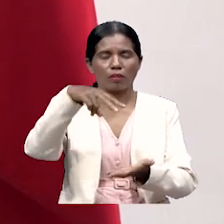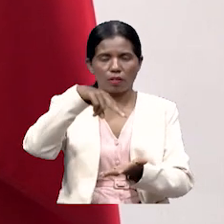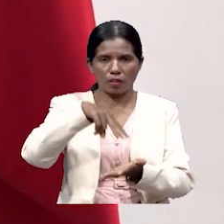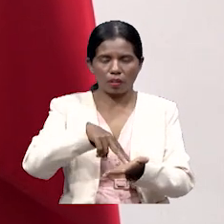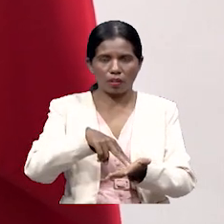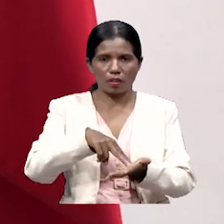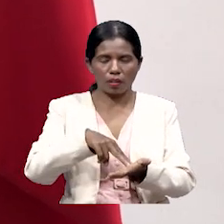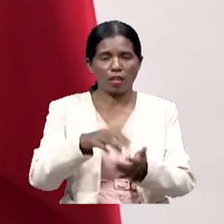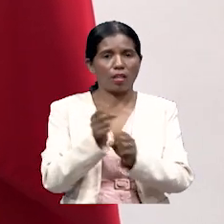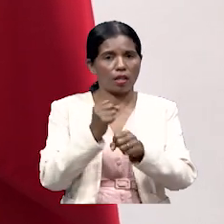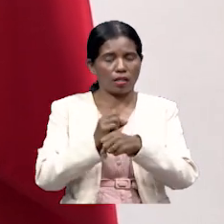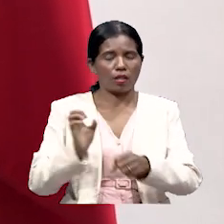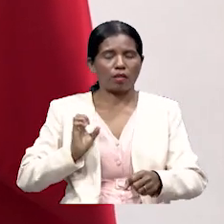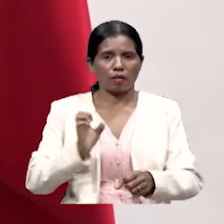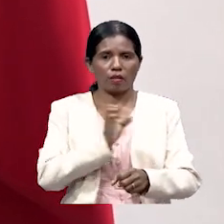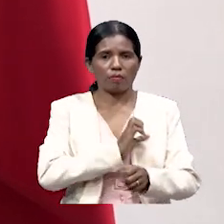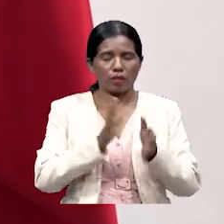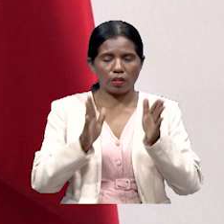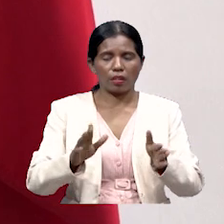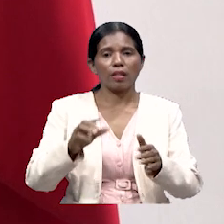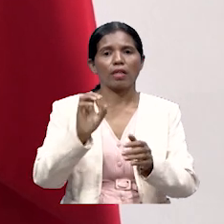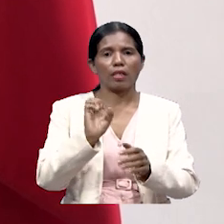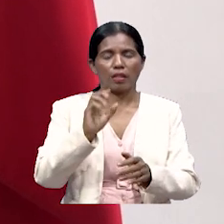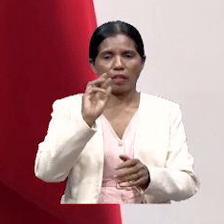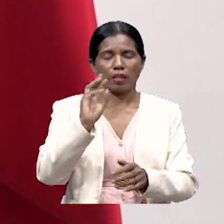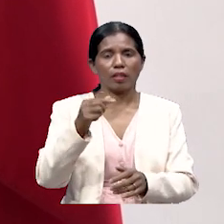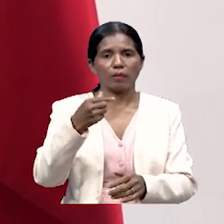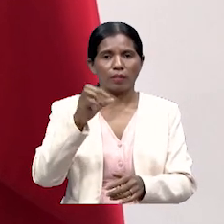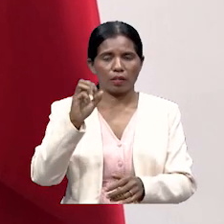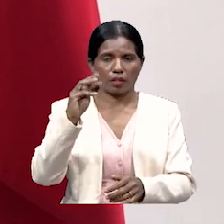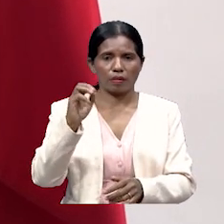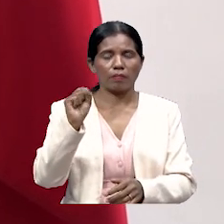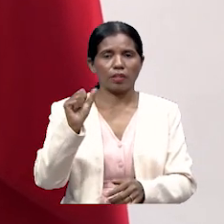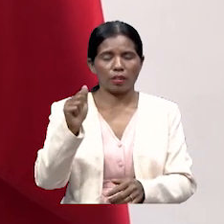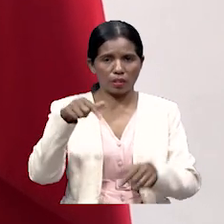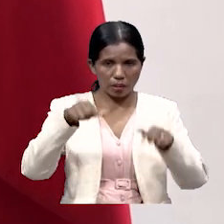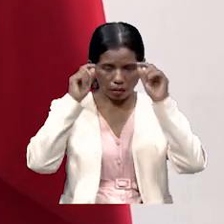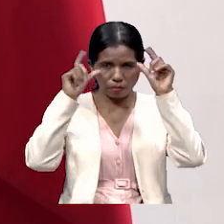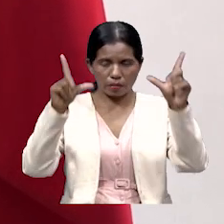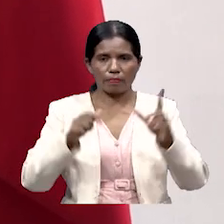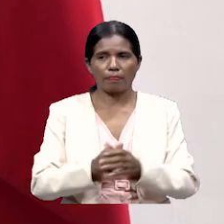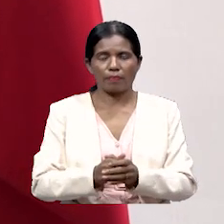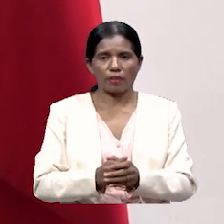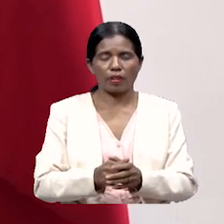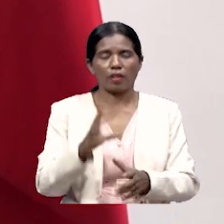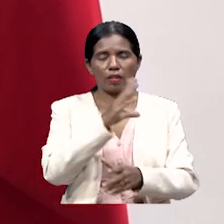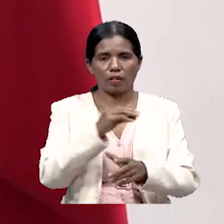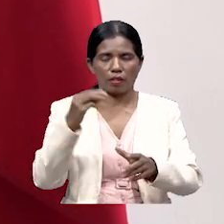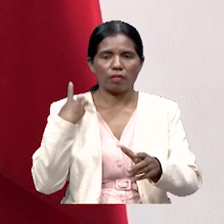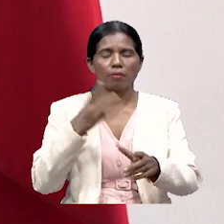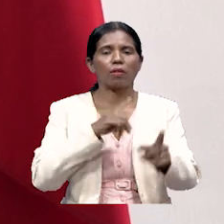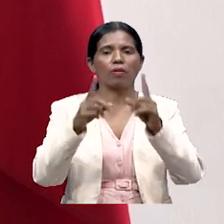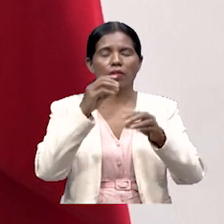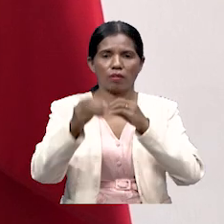abrir Embaixada da guiné-bissau em Timor portanto e também falamos